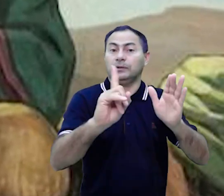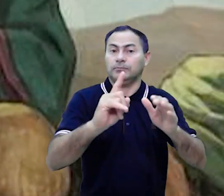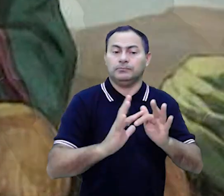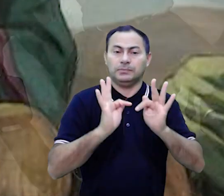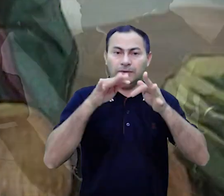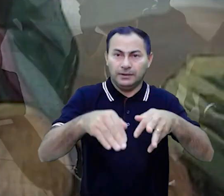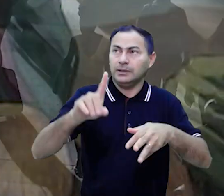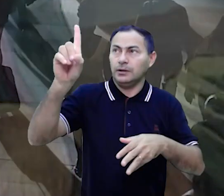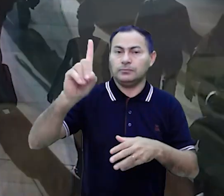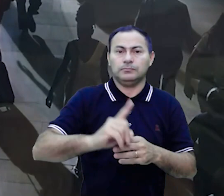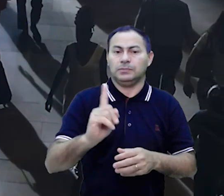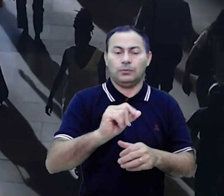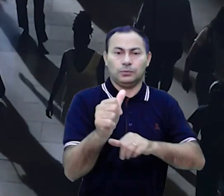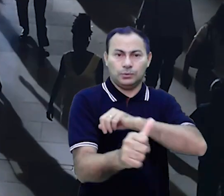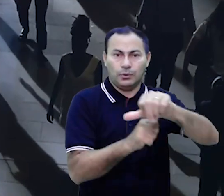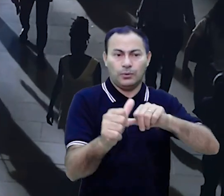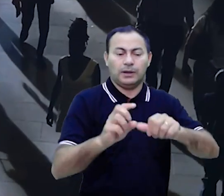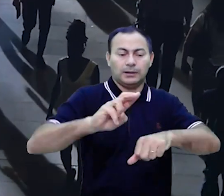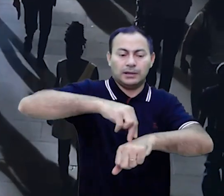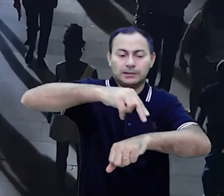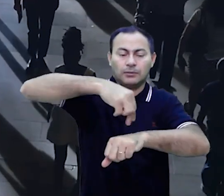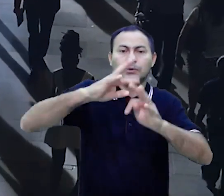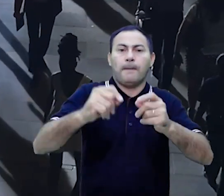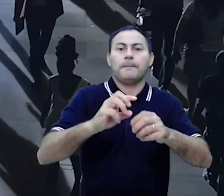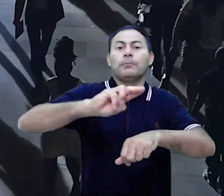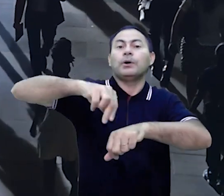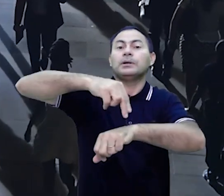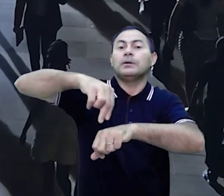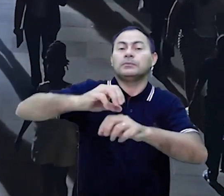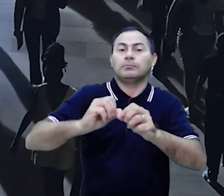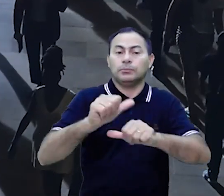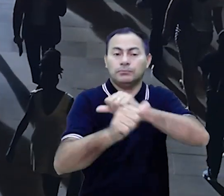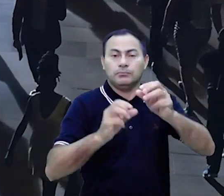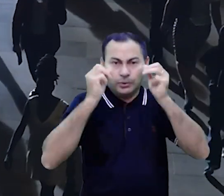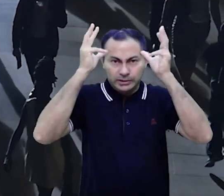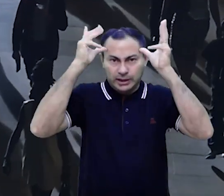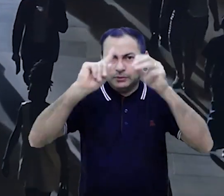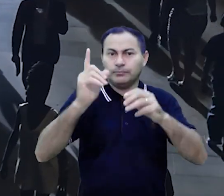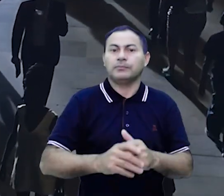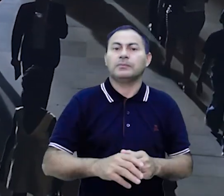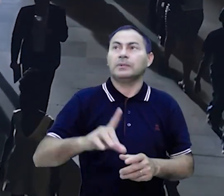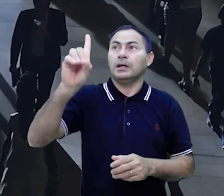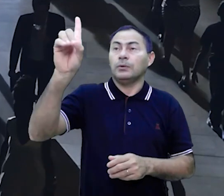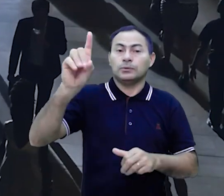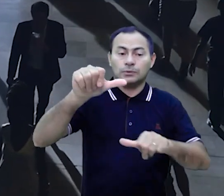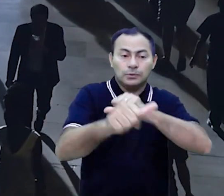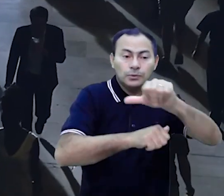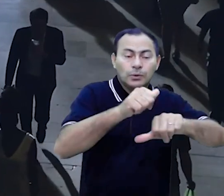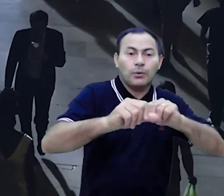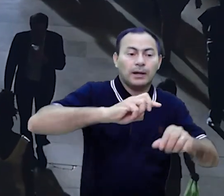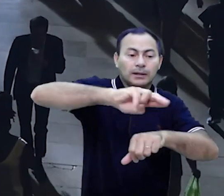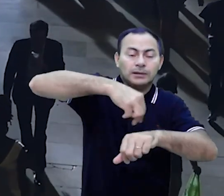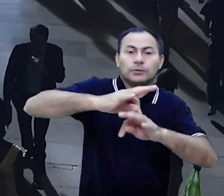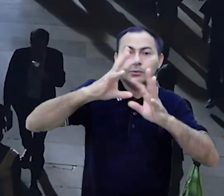prometida. No final, Deus não trocou uma nação inteira por Moisés. Deus trocou a nação